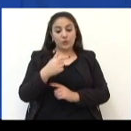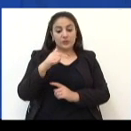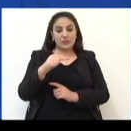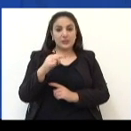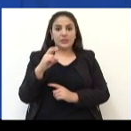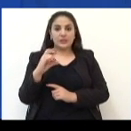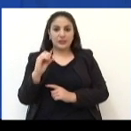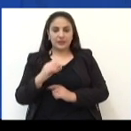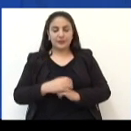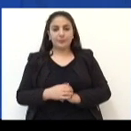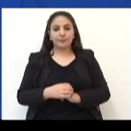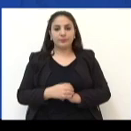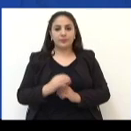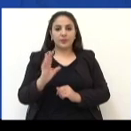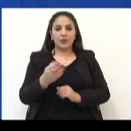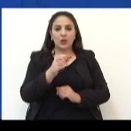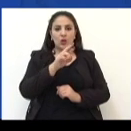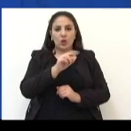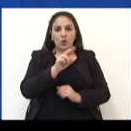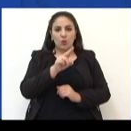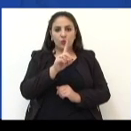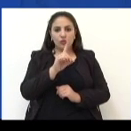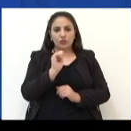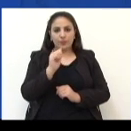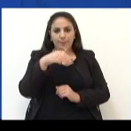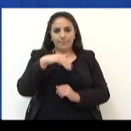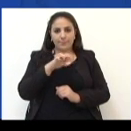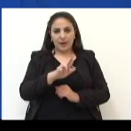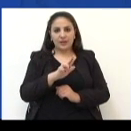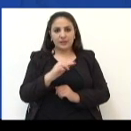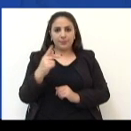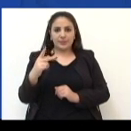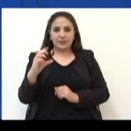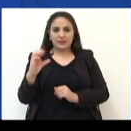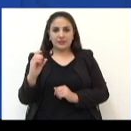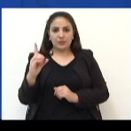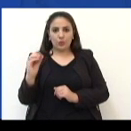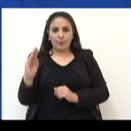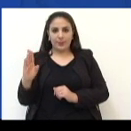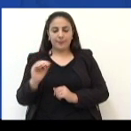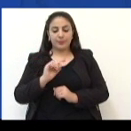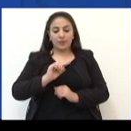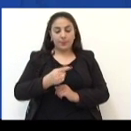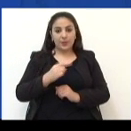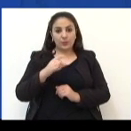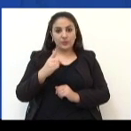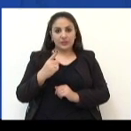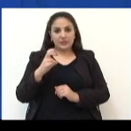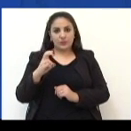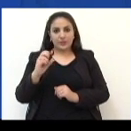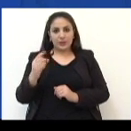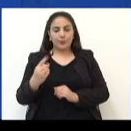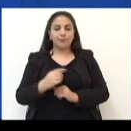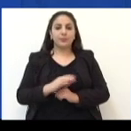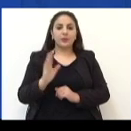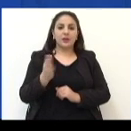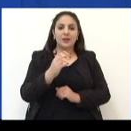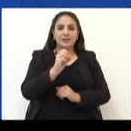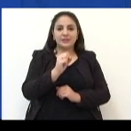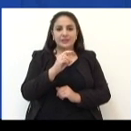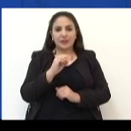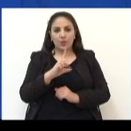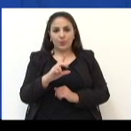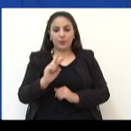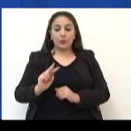1.730. Rudimar dos Santos, do PCdoB, 1.151. Saul Spinelli, do